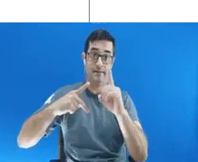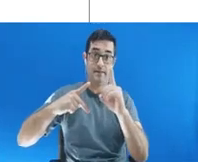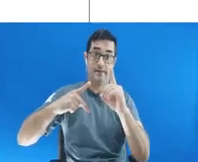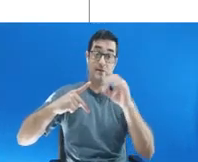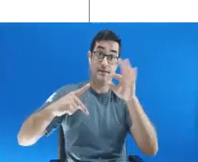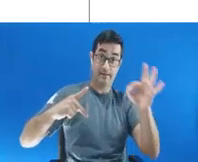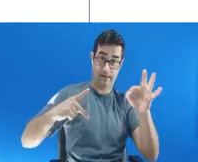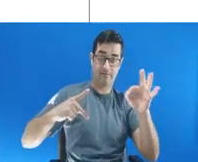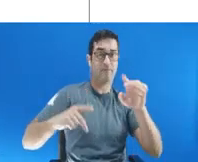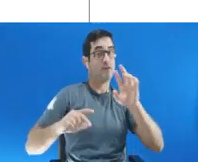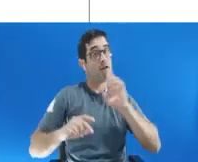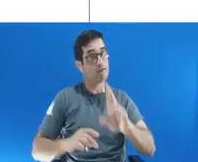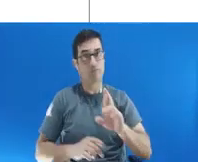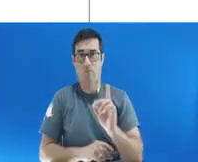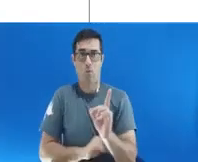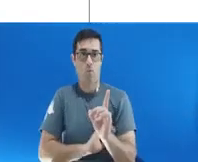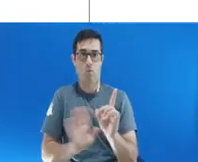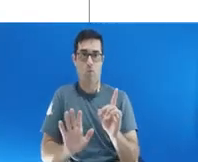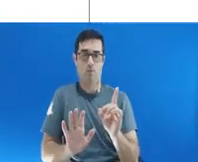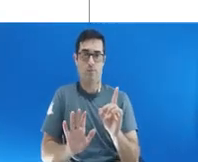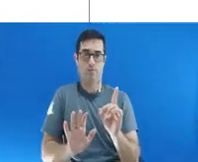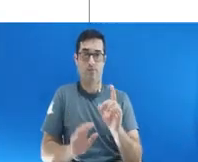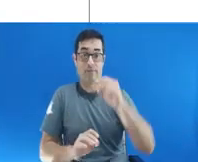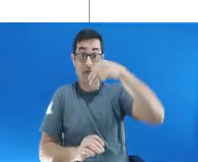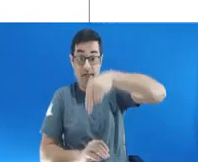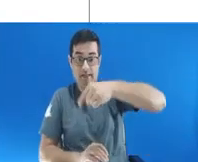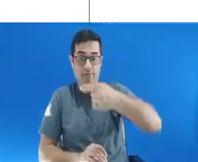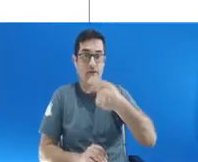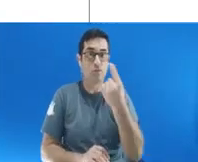ó, N-1, eu só tenho SP,